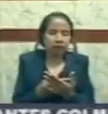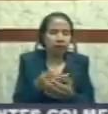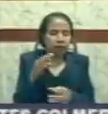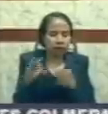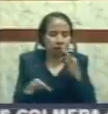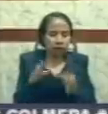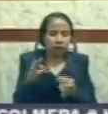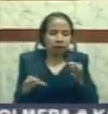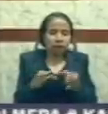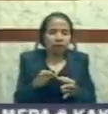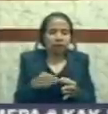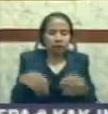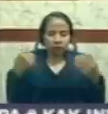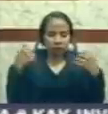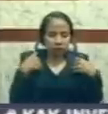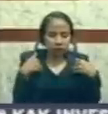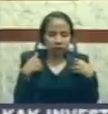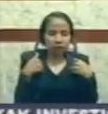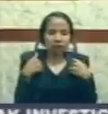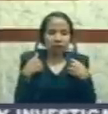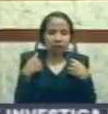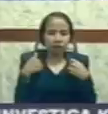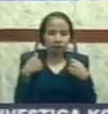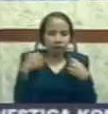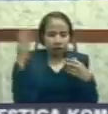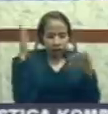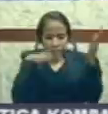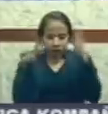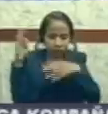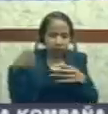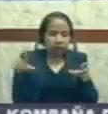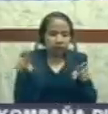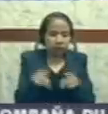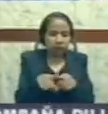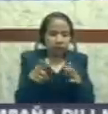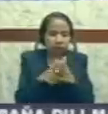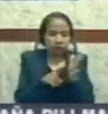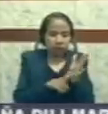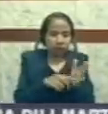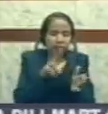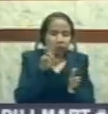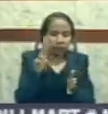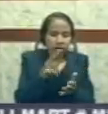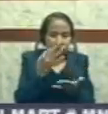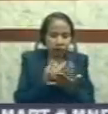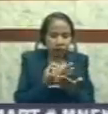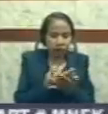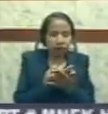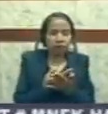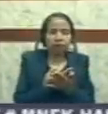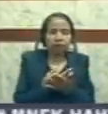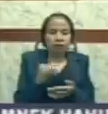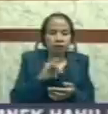karik, iha, questão Roma nebe que liga ao lei gestão, orçamento de gestão financeira,